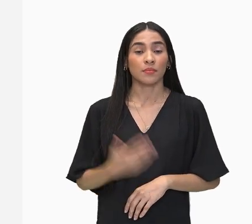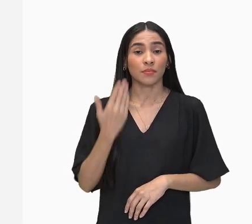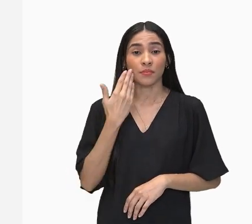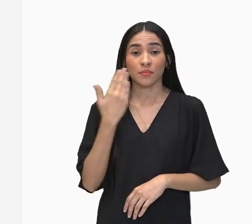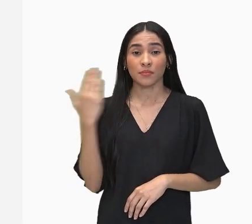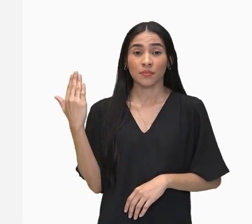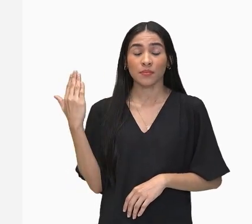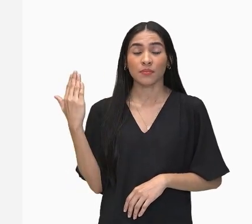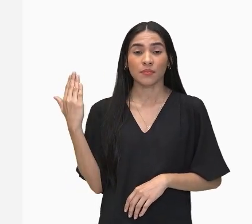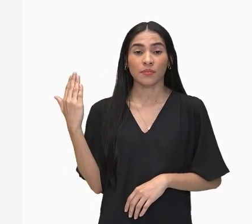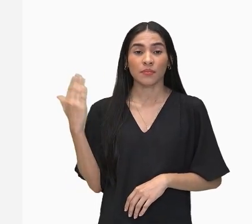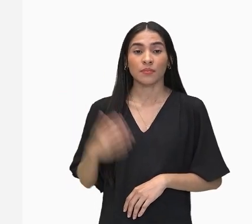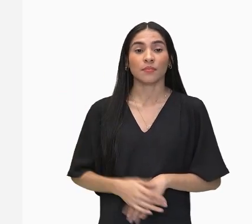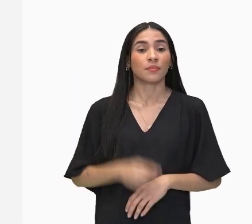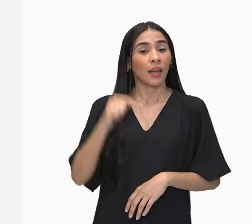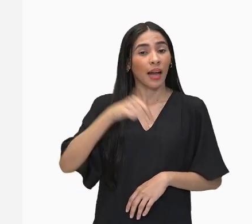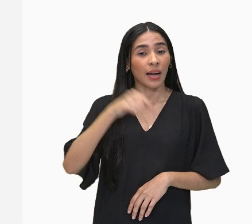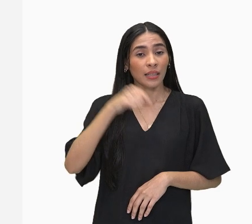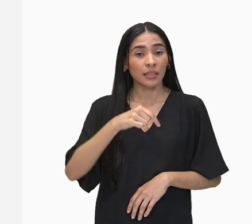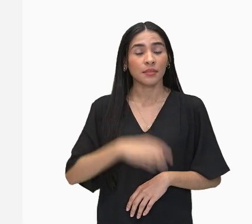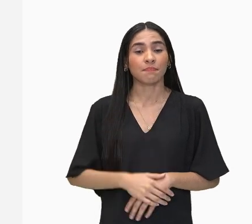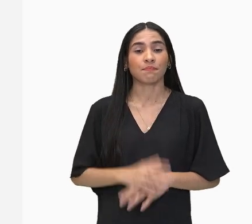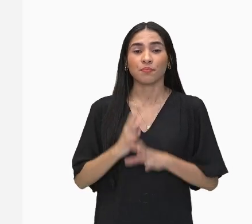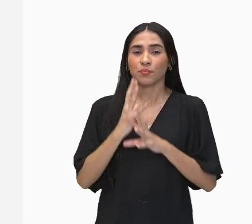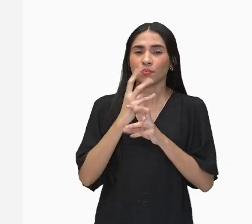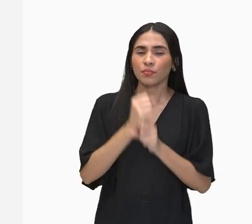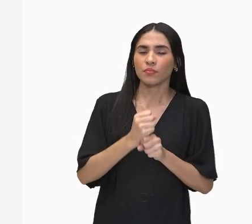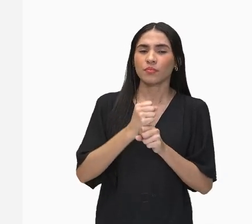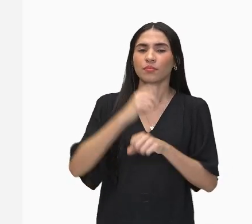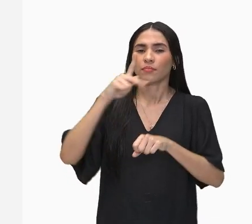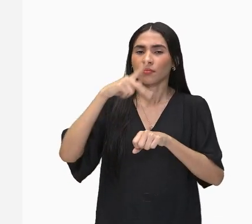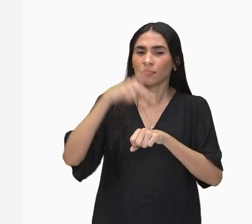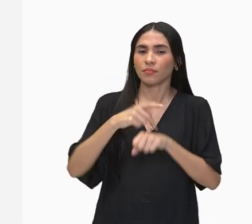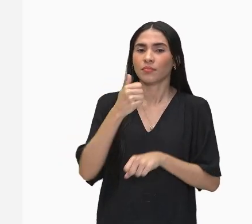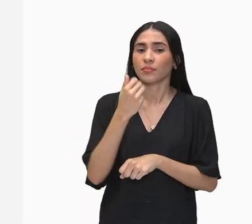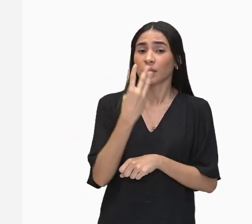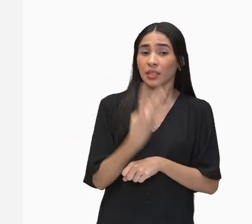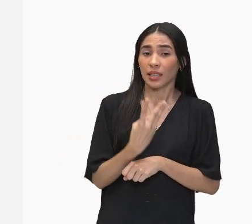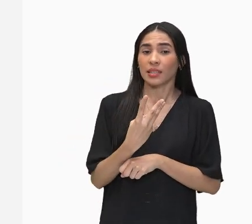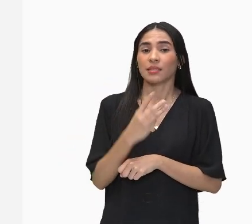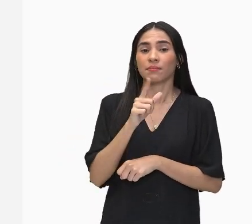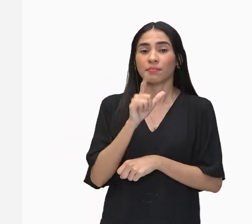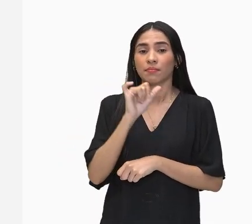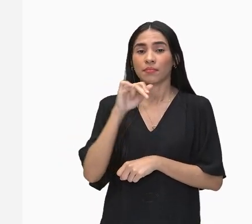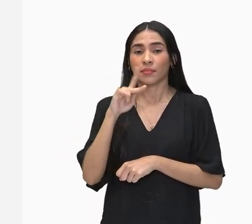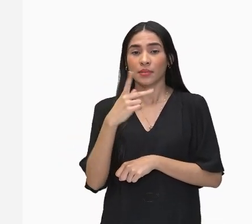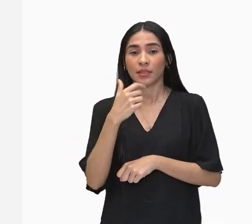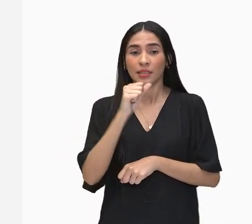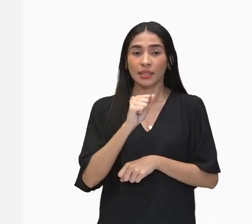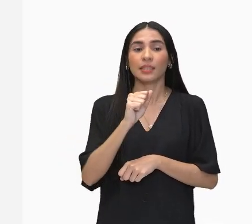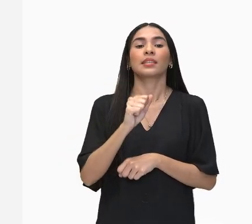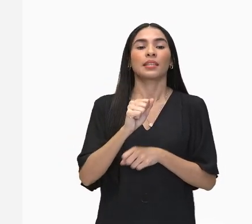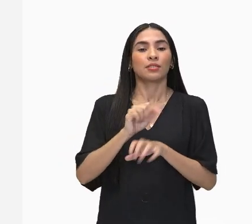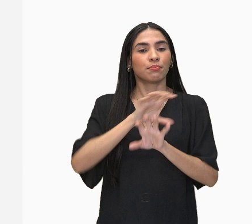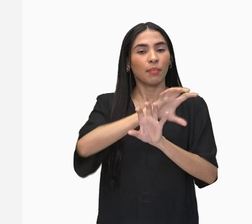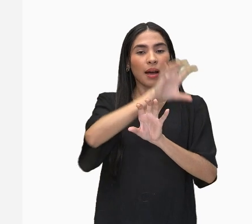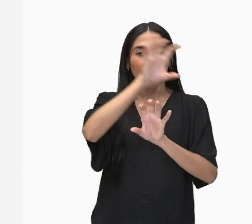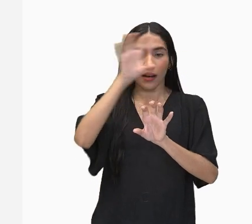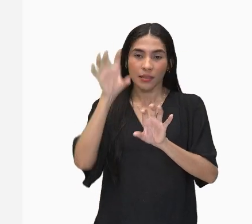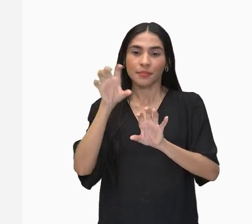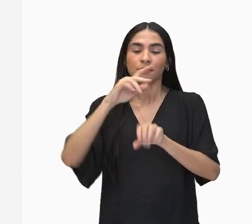transporte ferroviário, atualmente no nosso país há um total de 13 linhas férreas espalhadas,